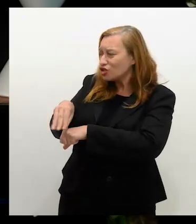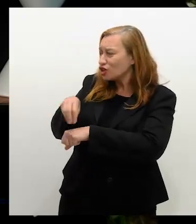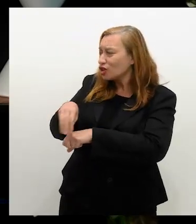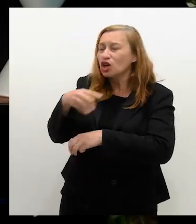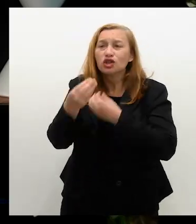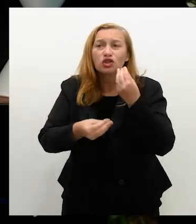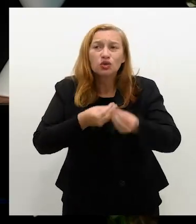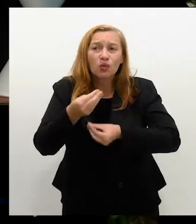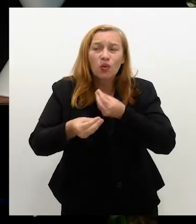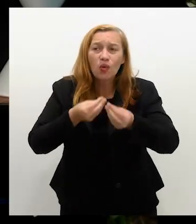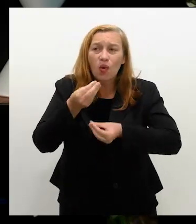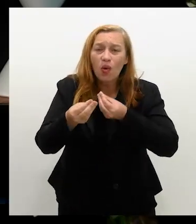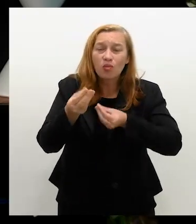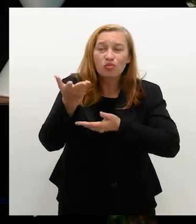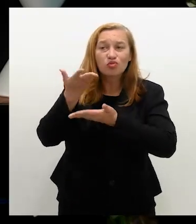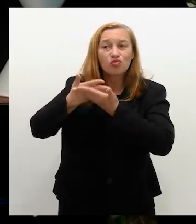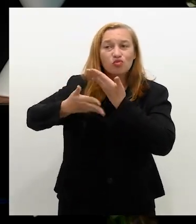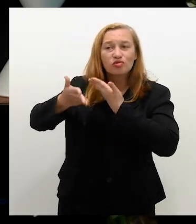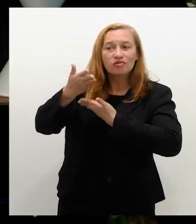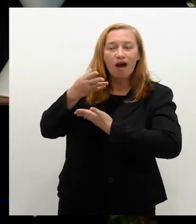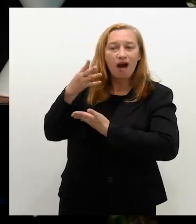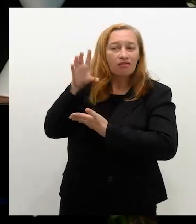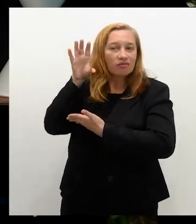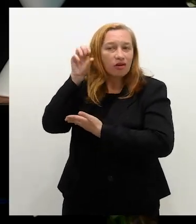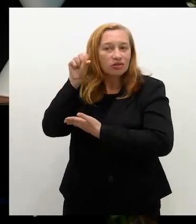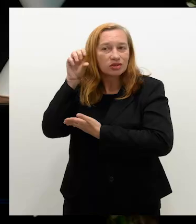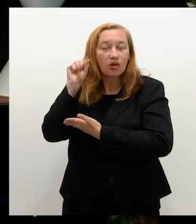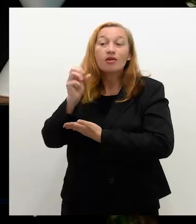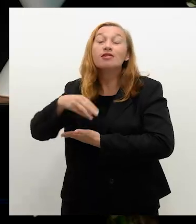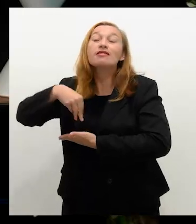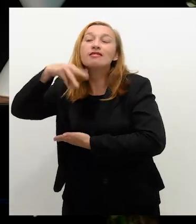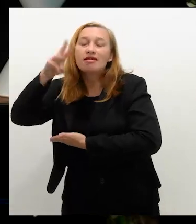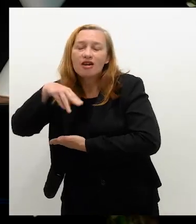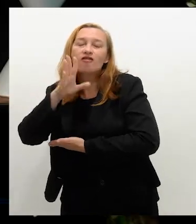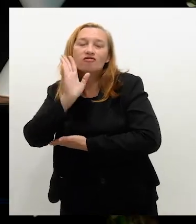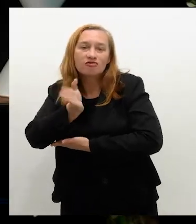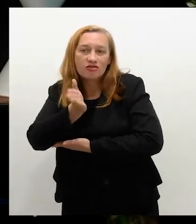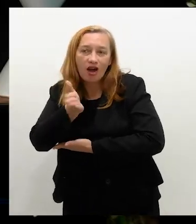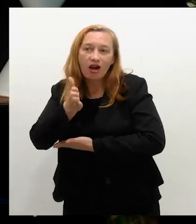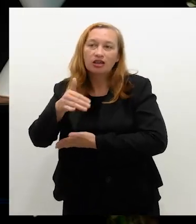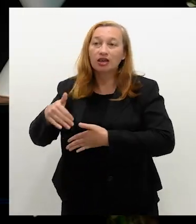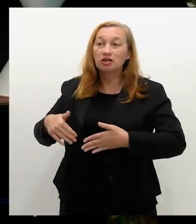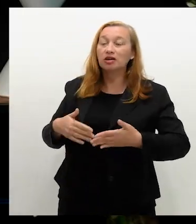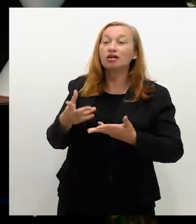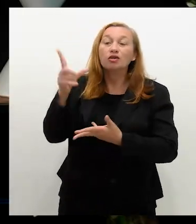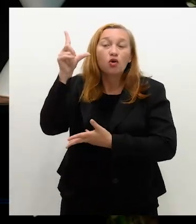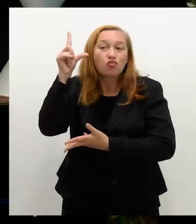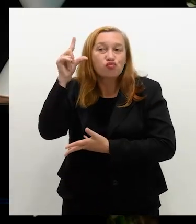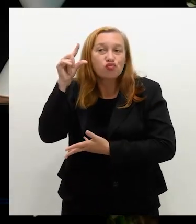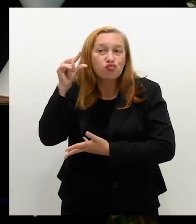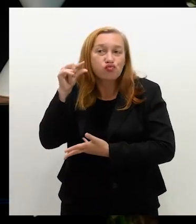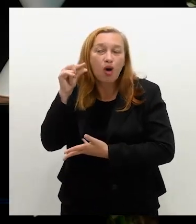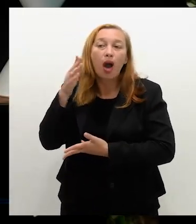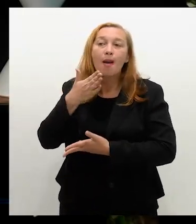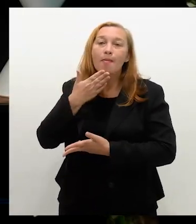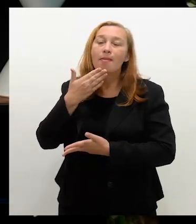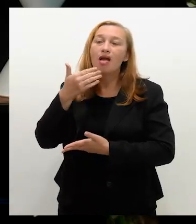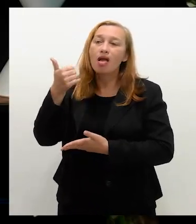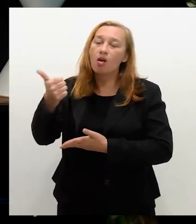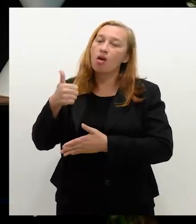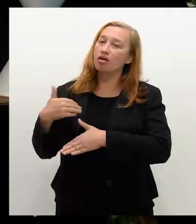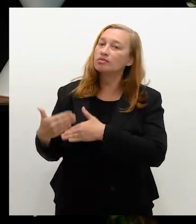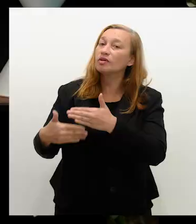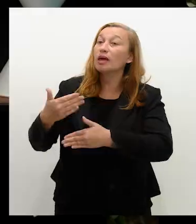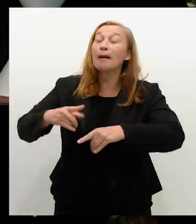sobre como conservar a nossa audição e para quem já está no caminho de perda, de declínio, de melhorar